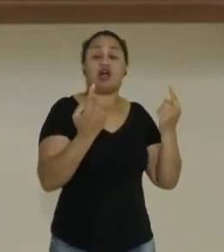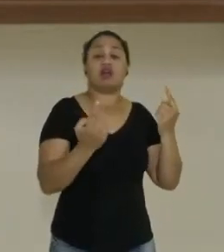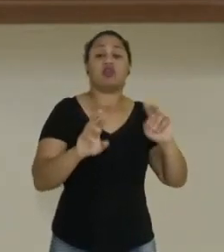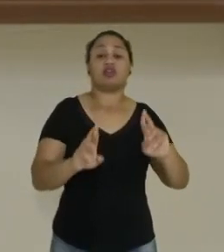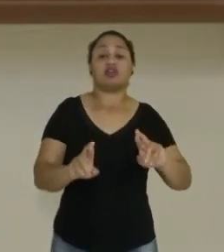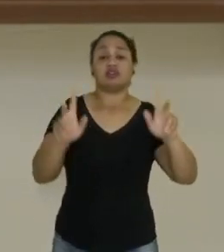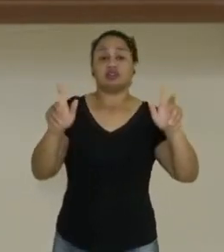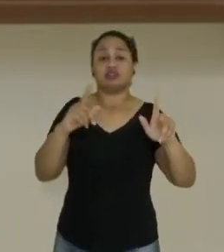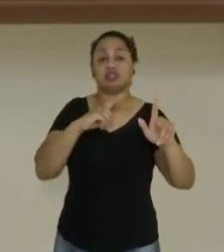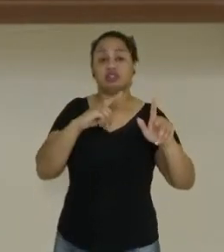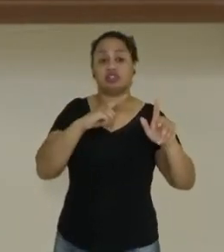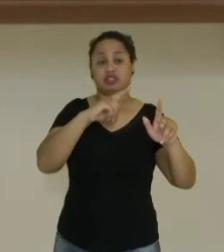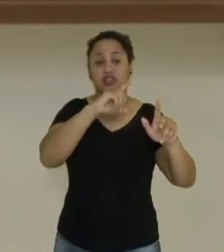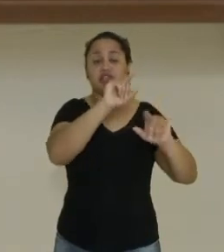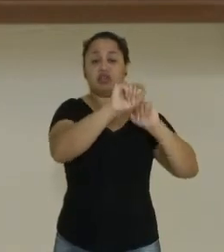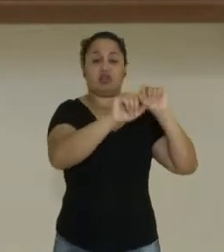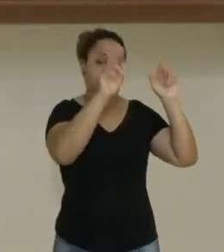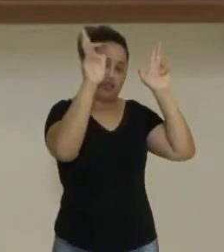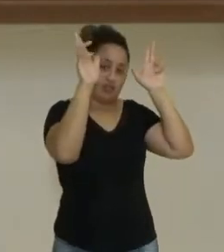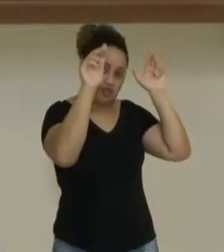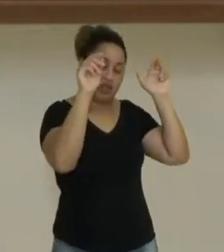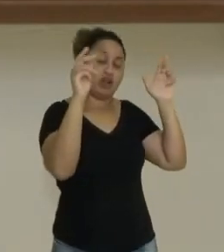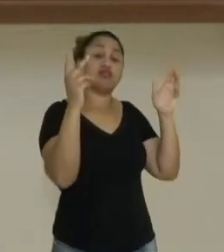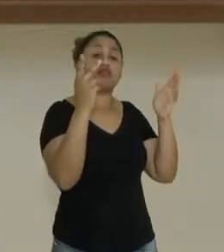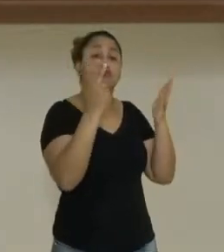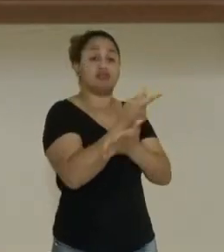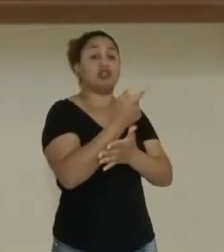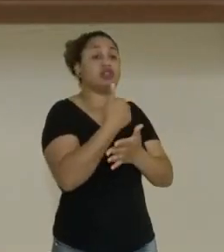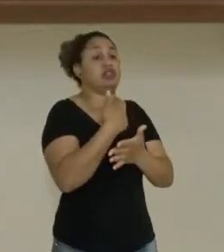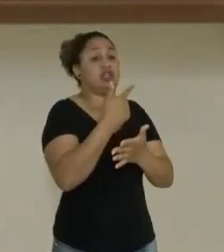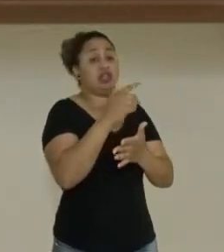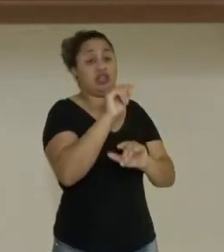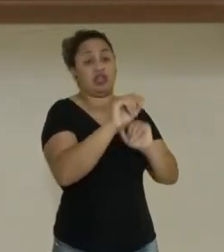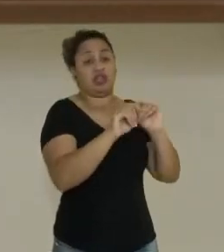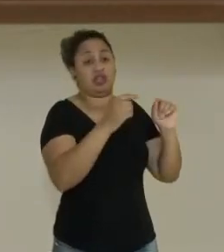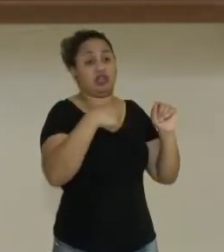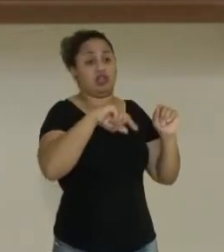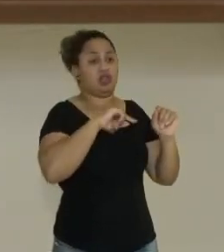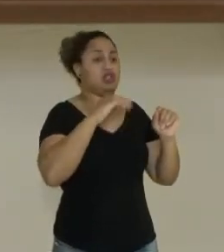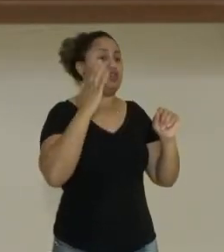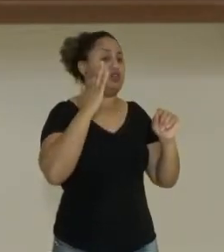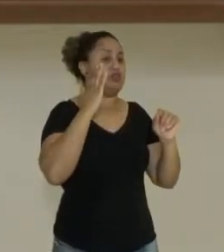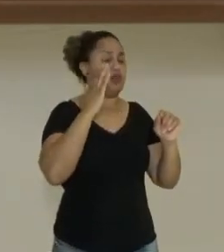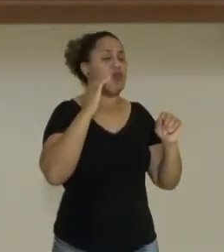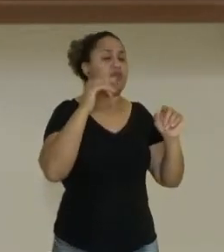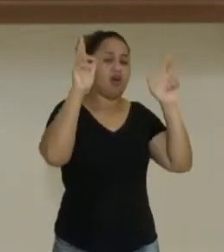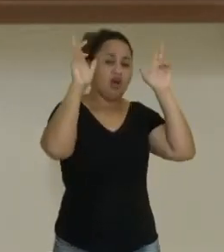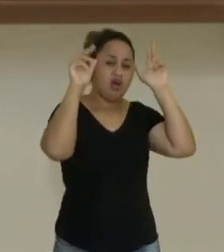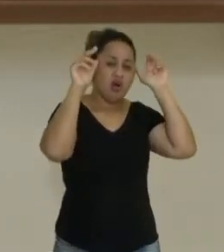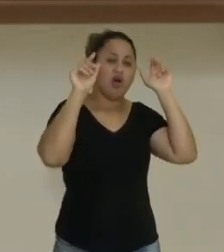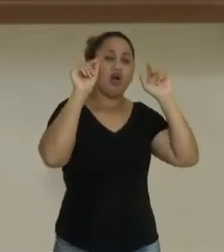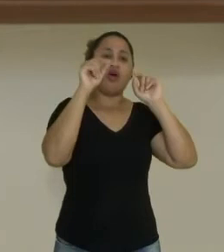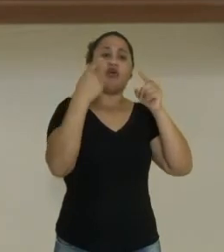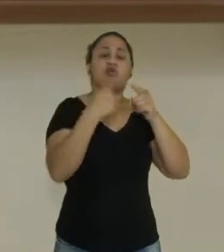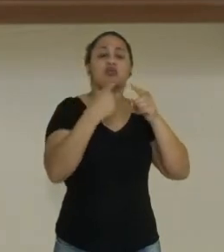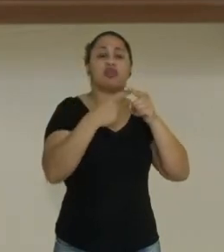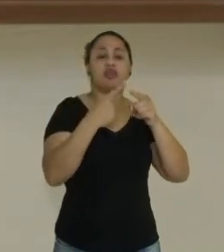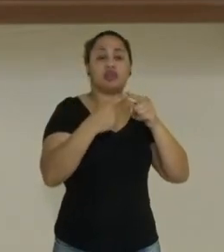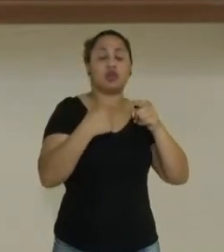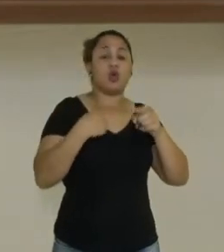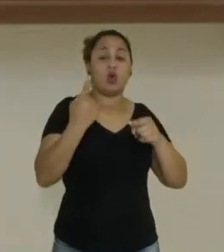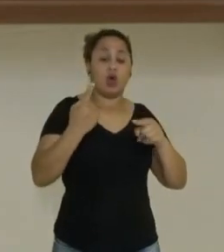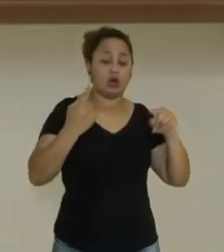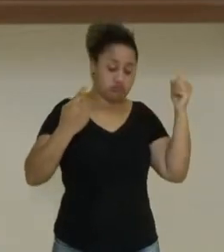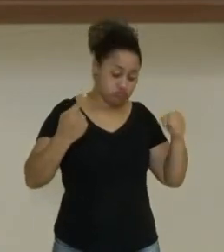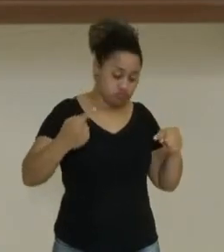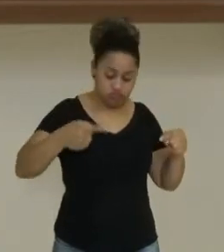diferença, né, de um evento aleatório, não. Vamos retomar um pouquinho, né, do cavalo, porque o cavalo só tem